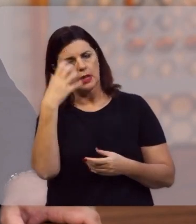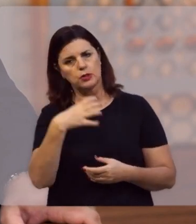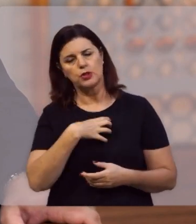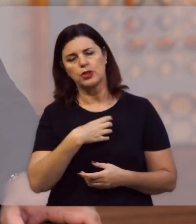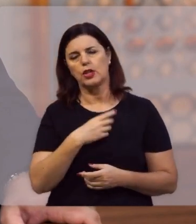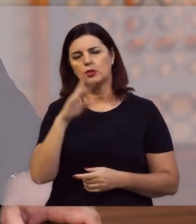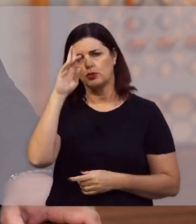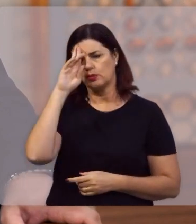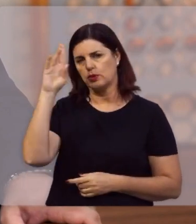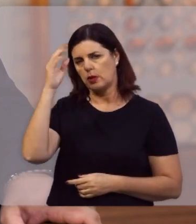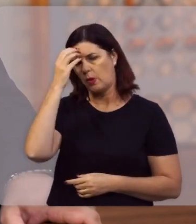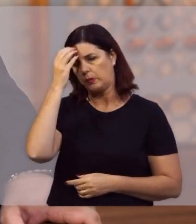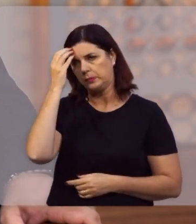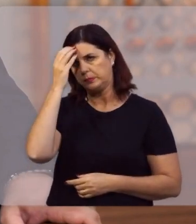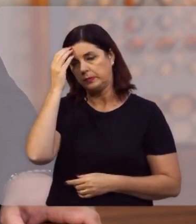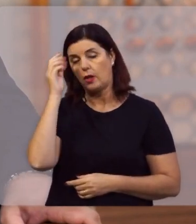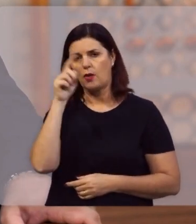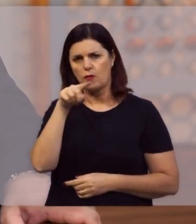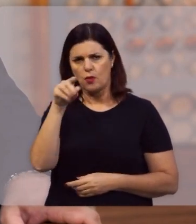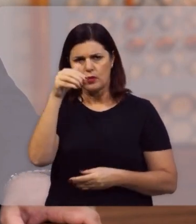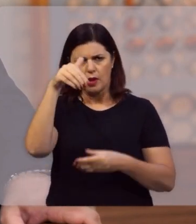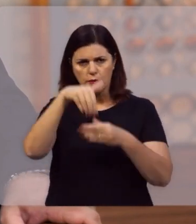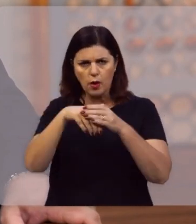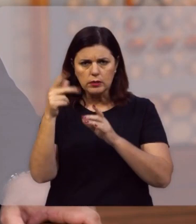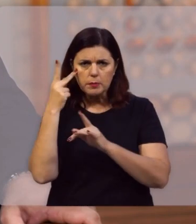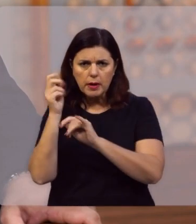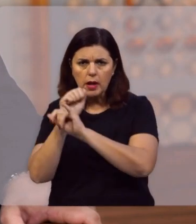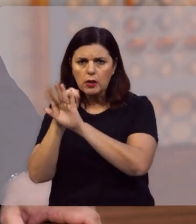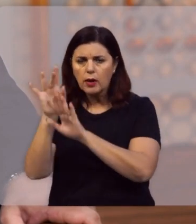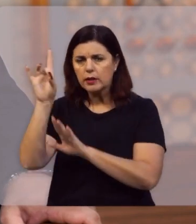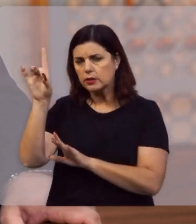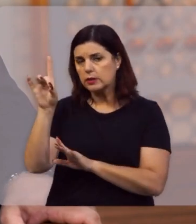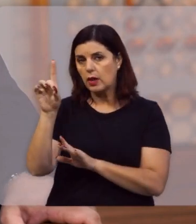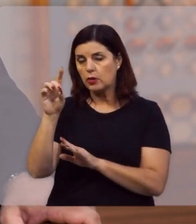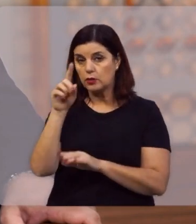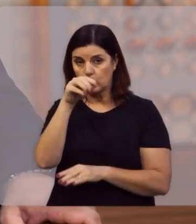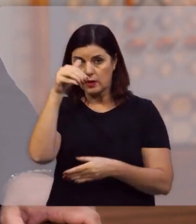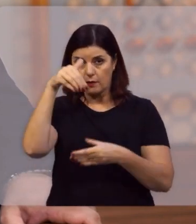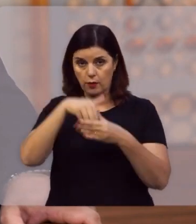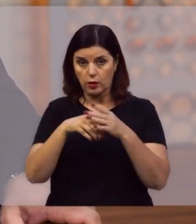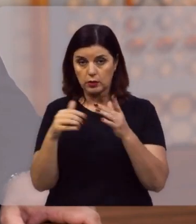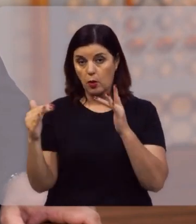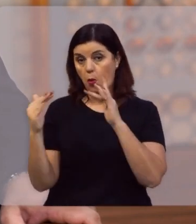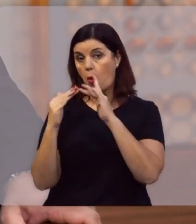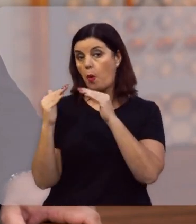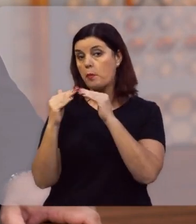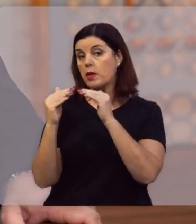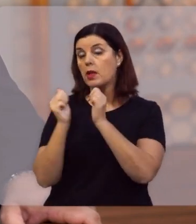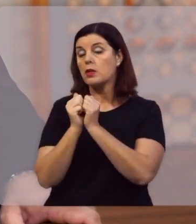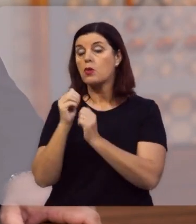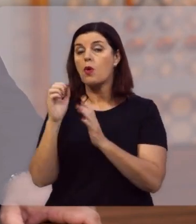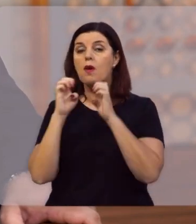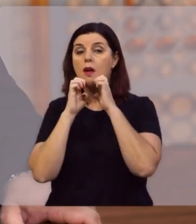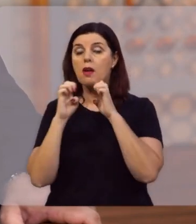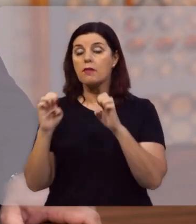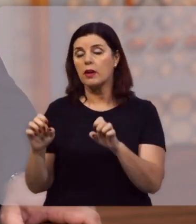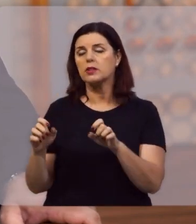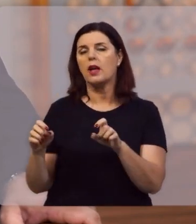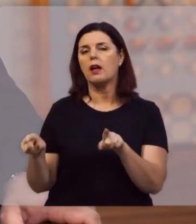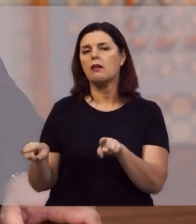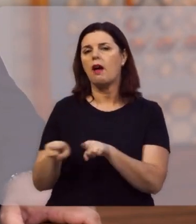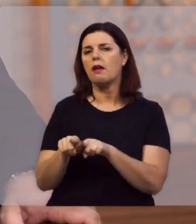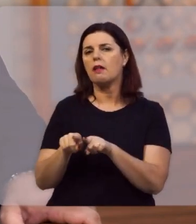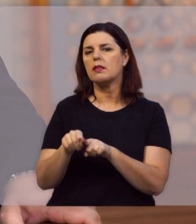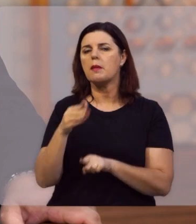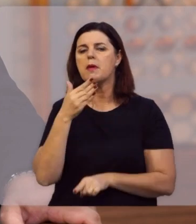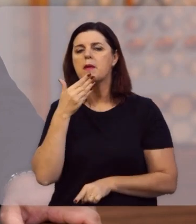palavra do senhor ou seja você vota para glória de Deus volta de acordo com o evangelho e volta também pensando no que